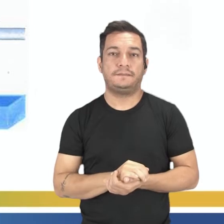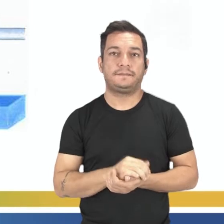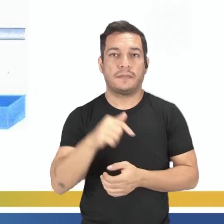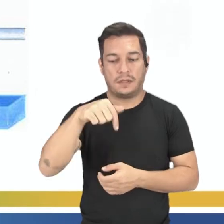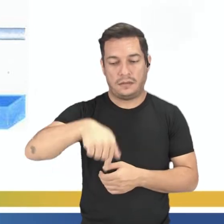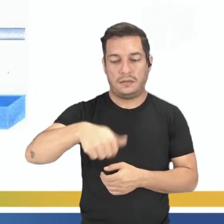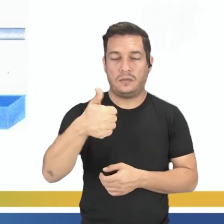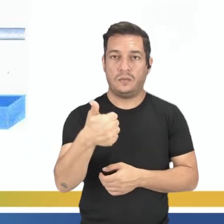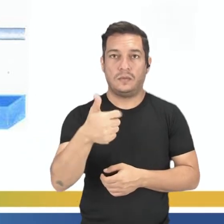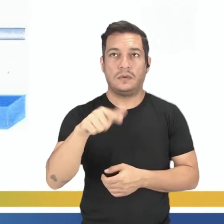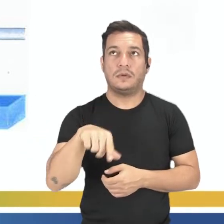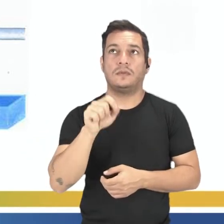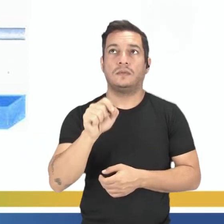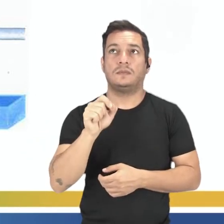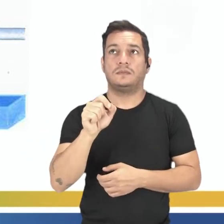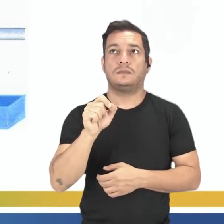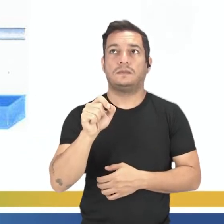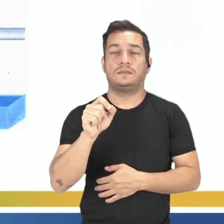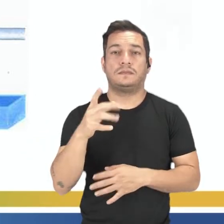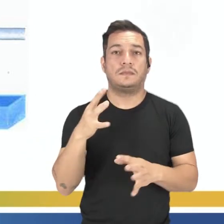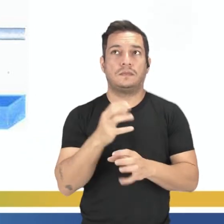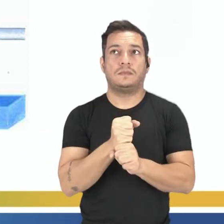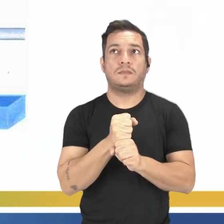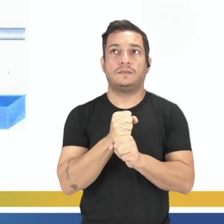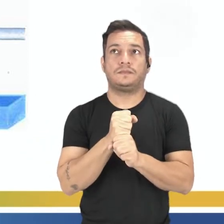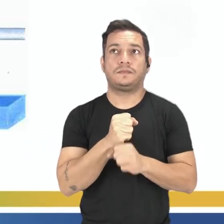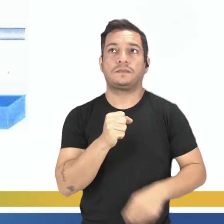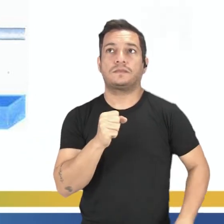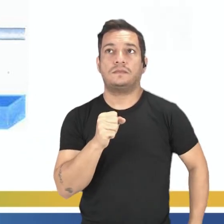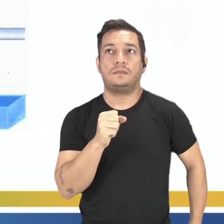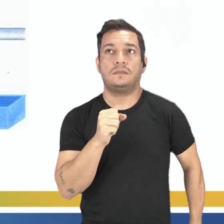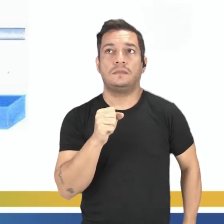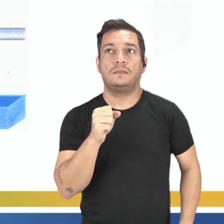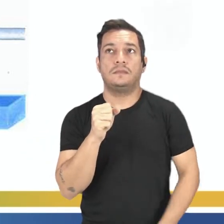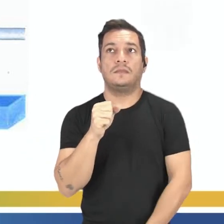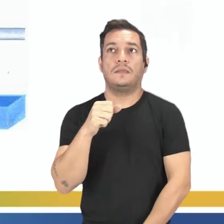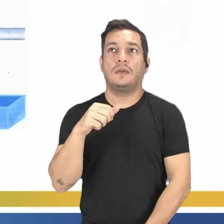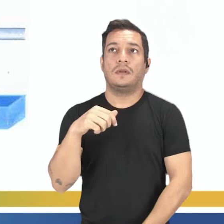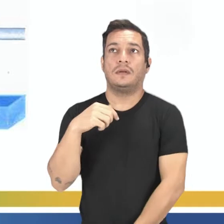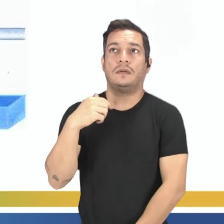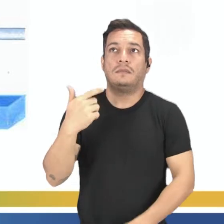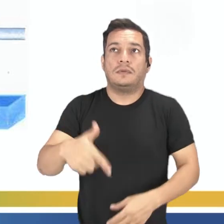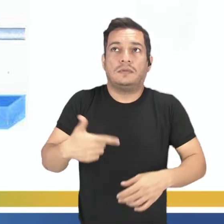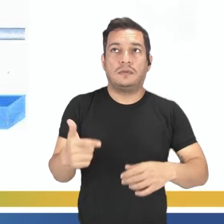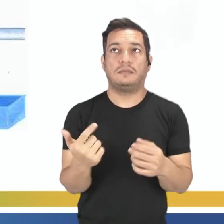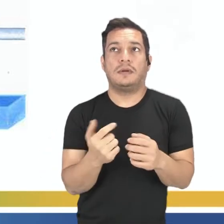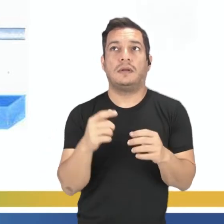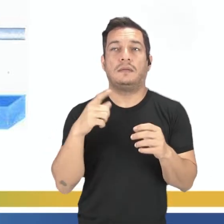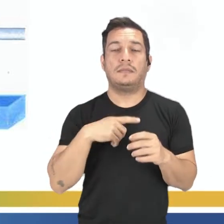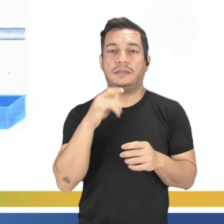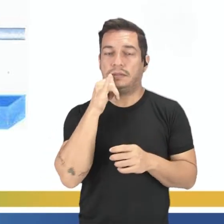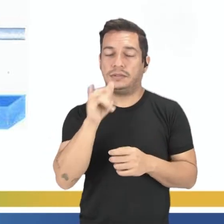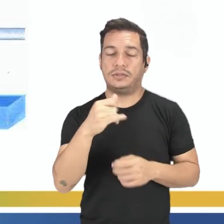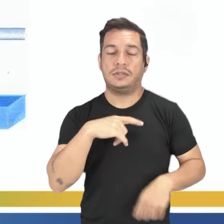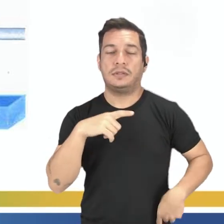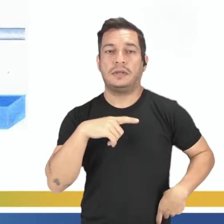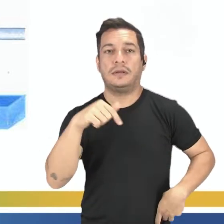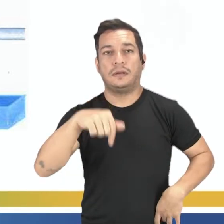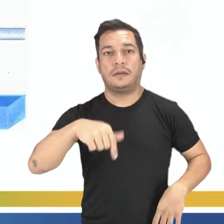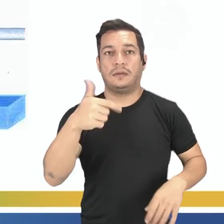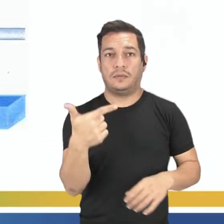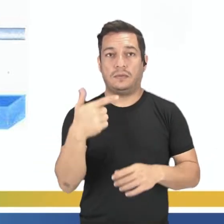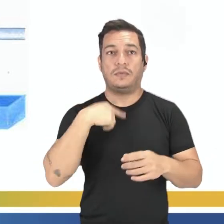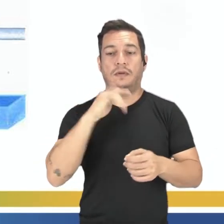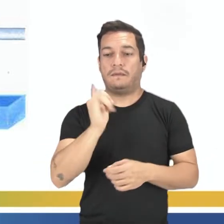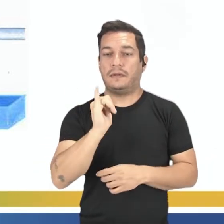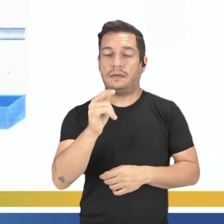Q1 nada mais é do que a soma do trabalho mais a energia que vai para a fonte fria, o Q2. Porque, como eu falei